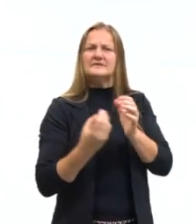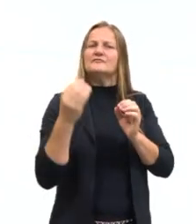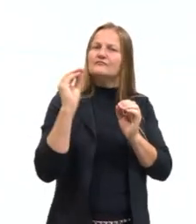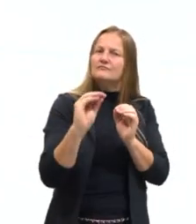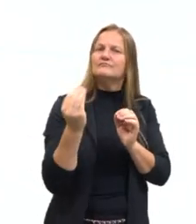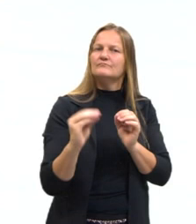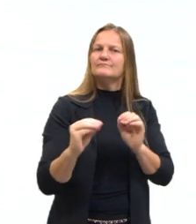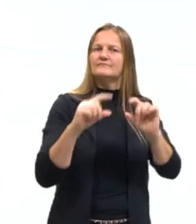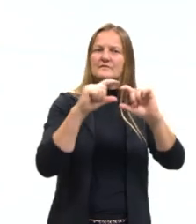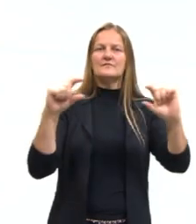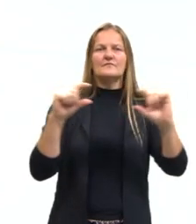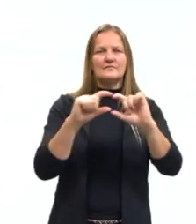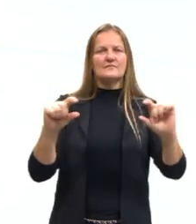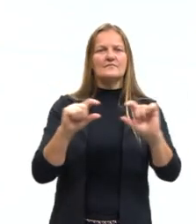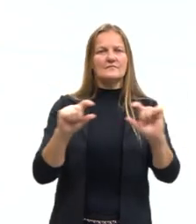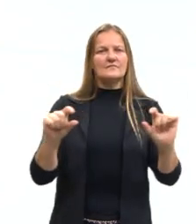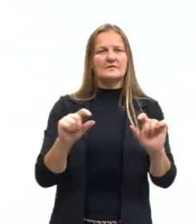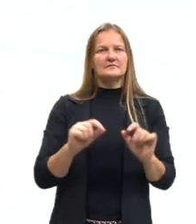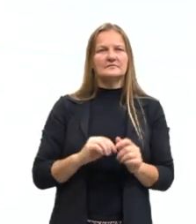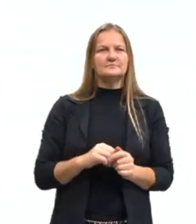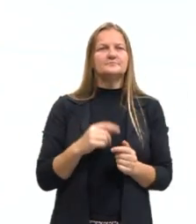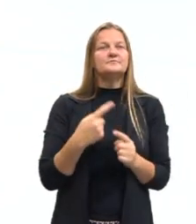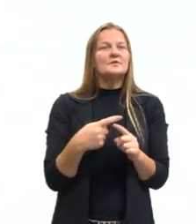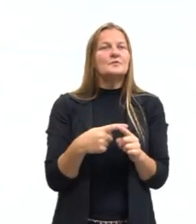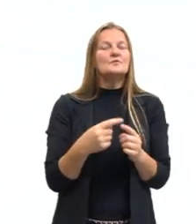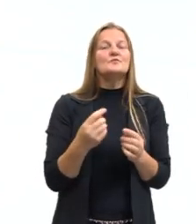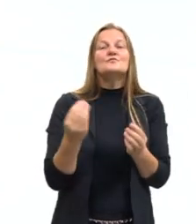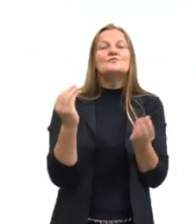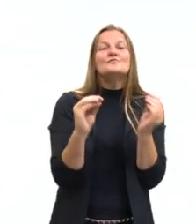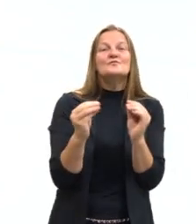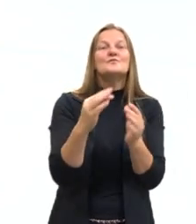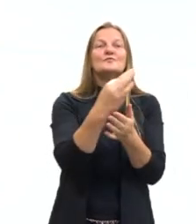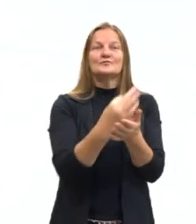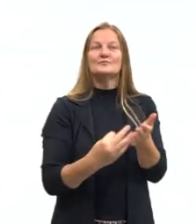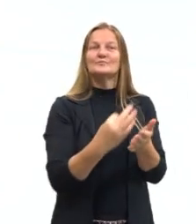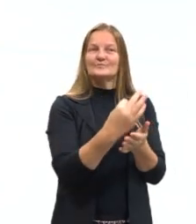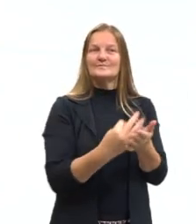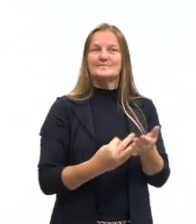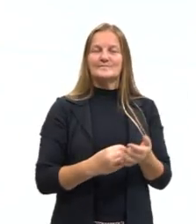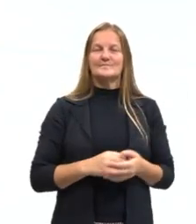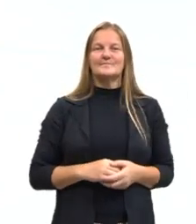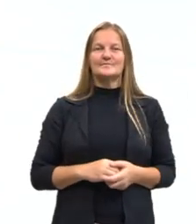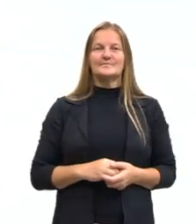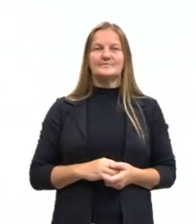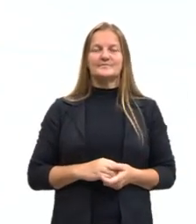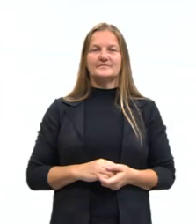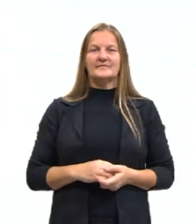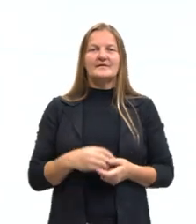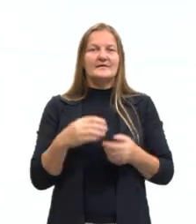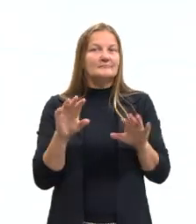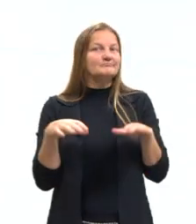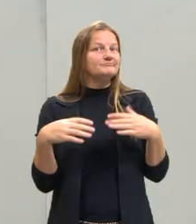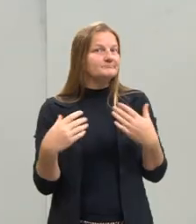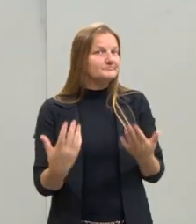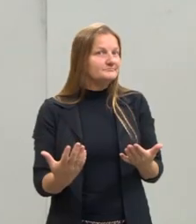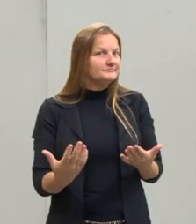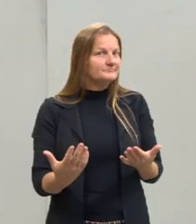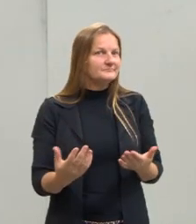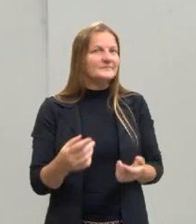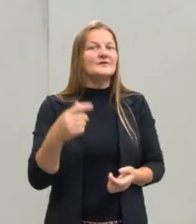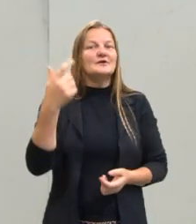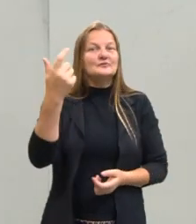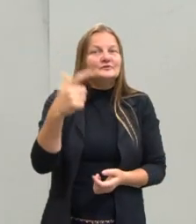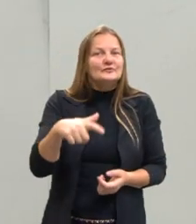formam as frases e as frases que formam o texto a hora Oi